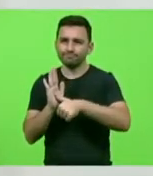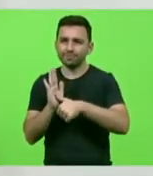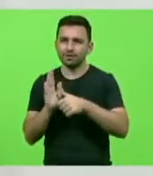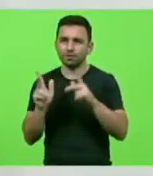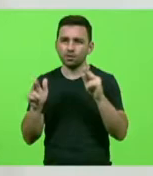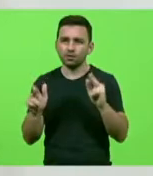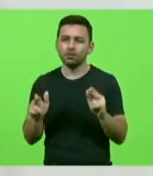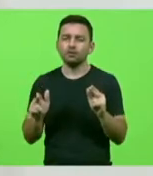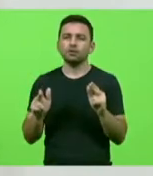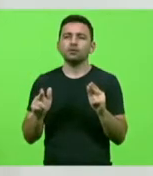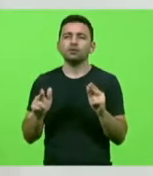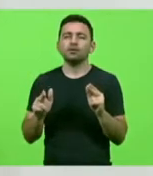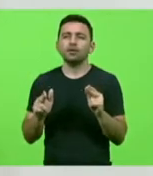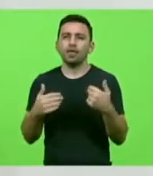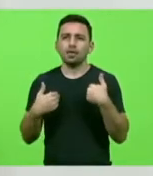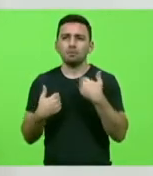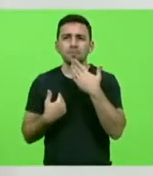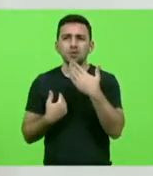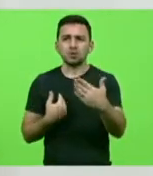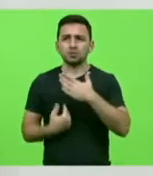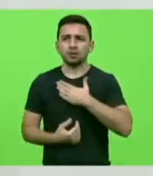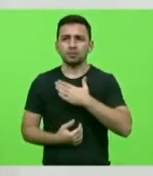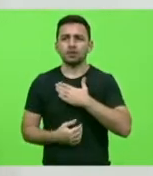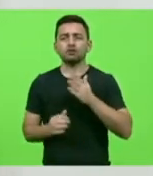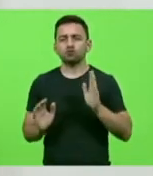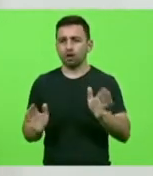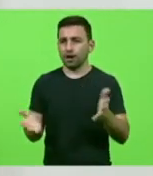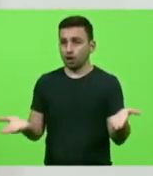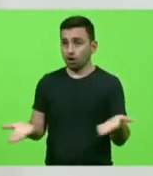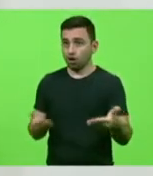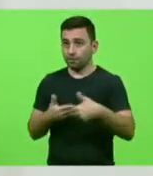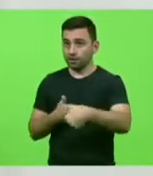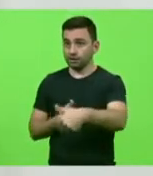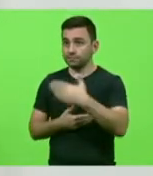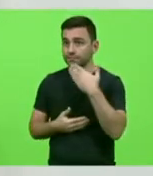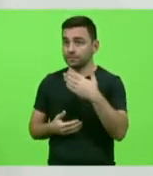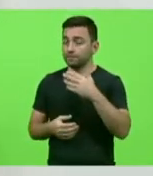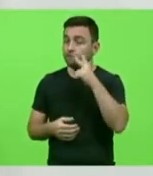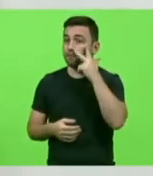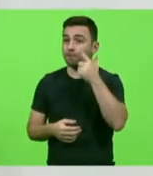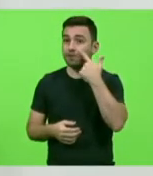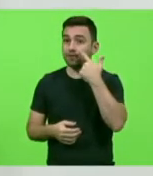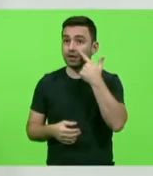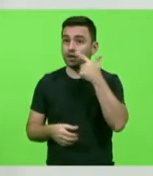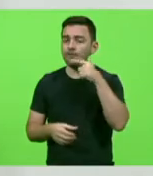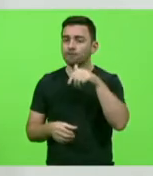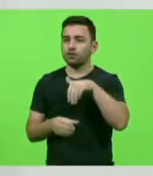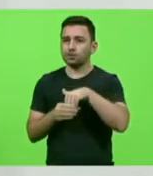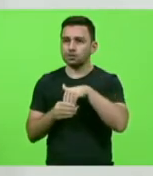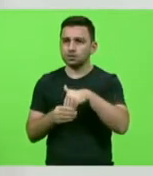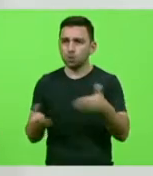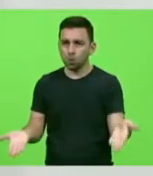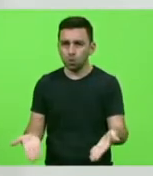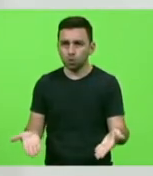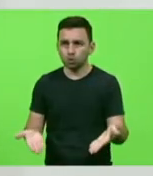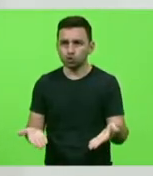eu recebi um pedido, vou fazer um requerimento que deve ir à votação na sessão de